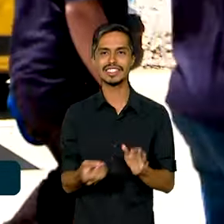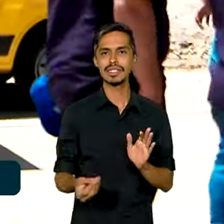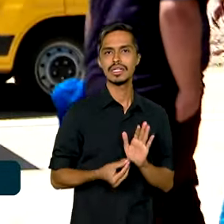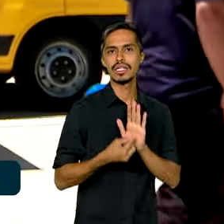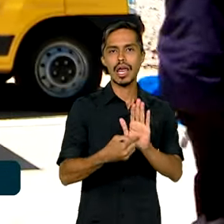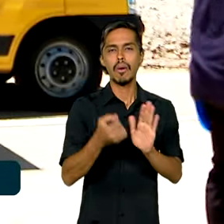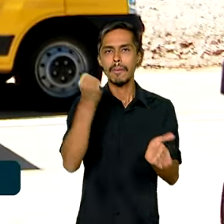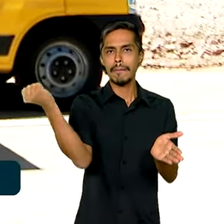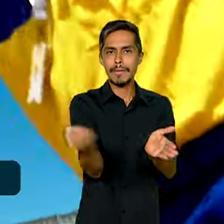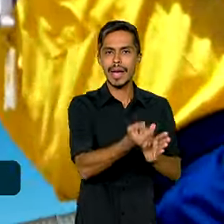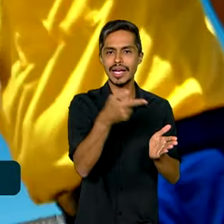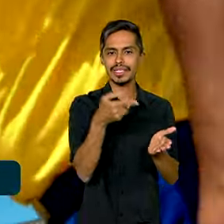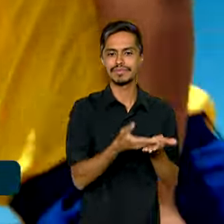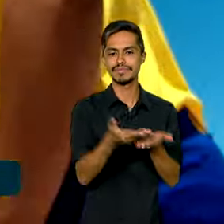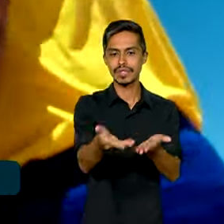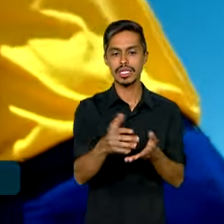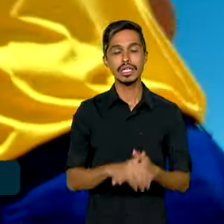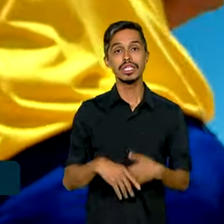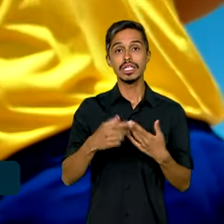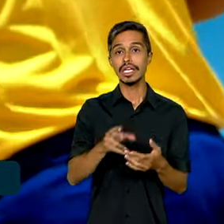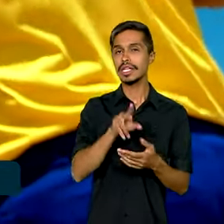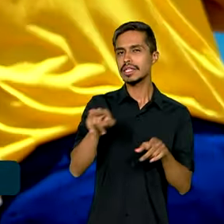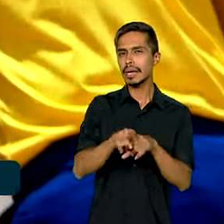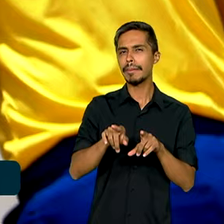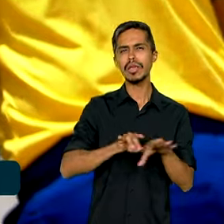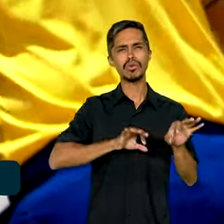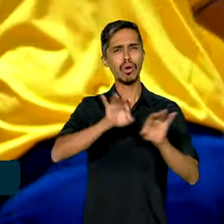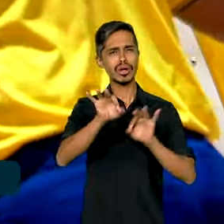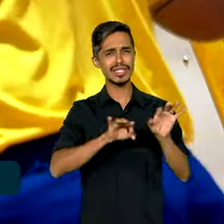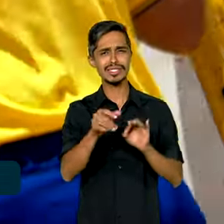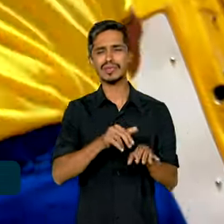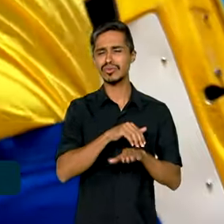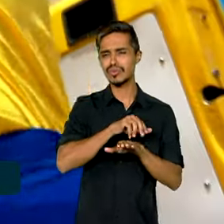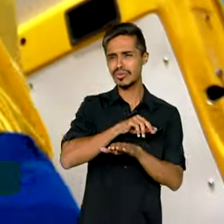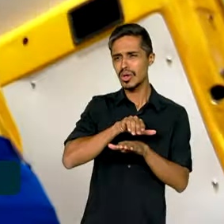a agência itinerante da empresa, que vai aos lugares mais distantes e de difícil acesso.